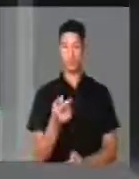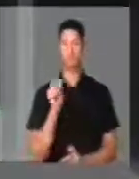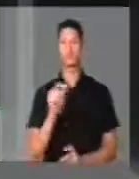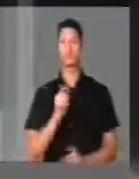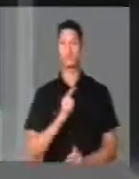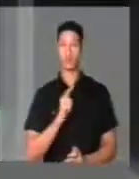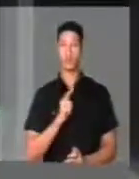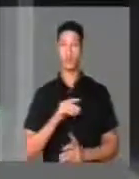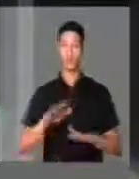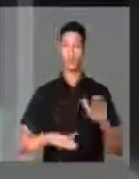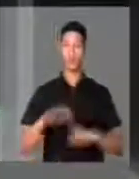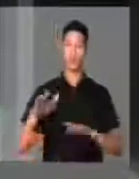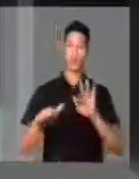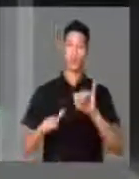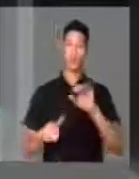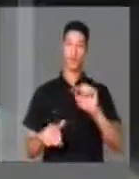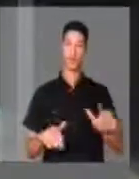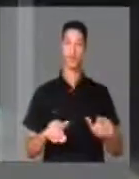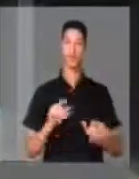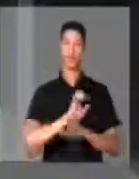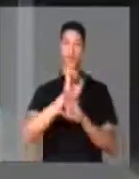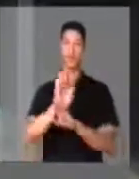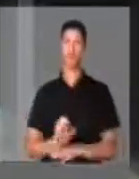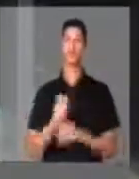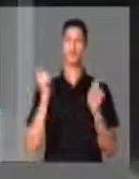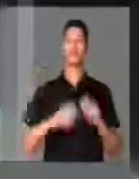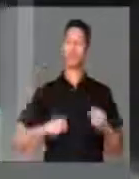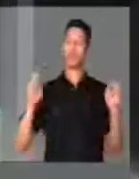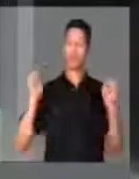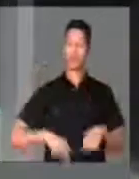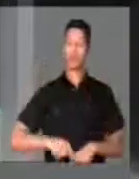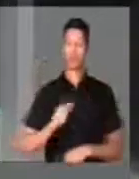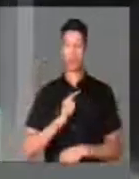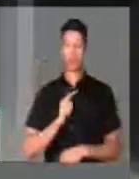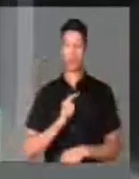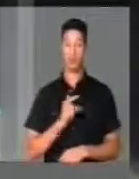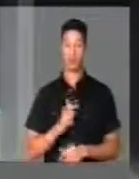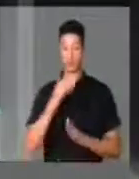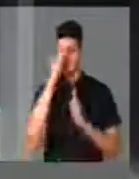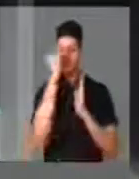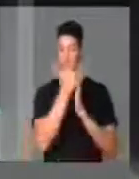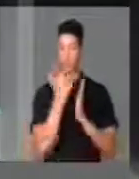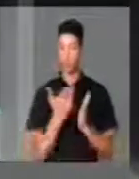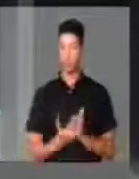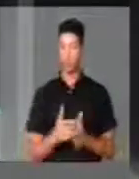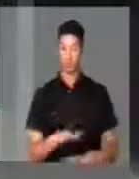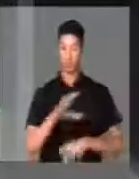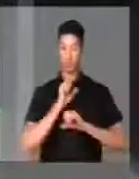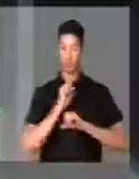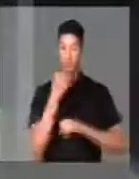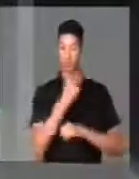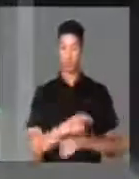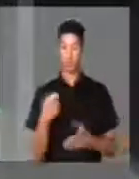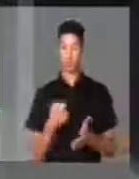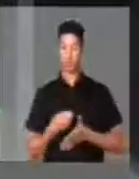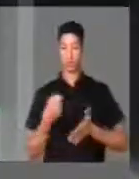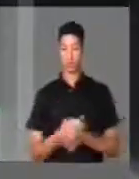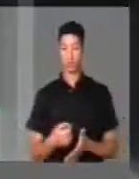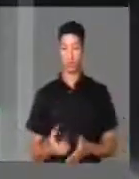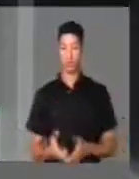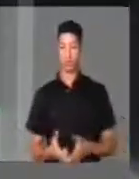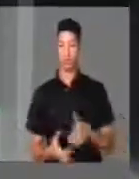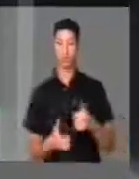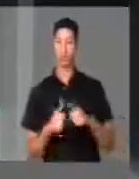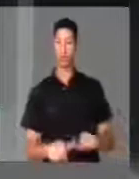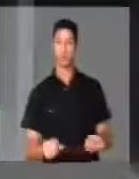que haja um equilíbrio fiscal, que os estados sejam capazes de cumprir, de assumir as suas obrigações,